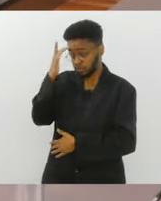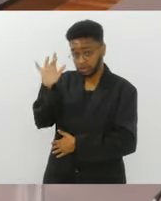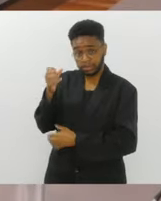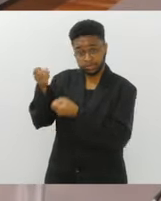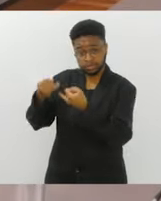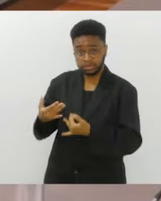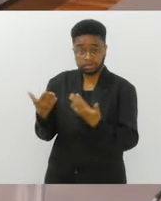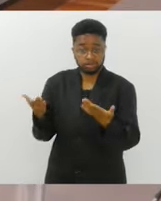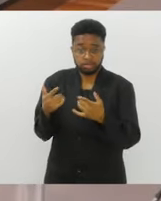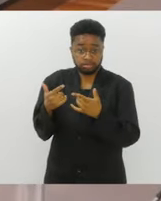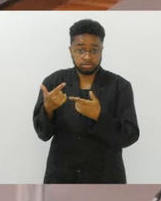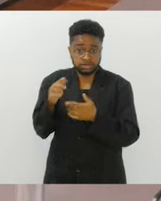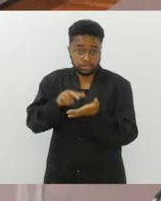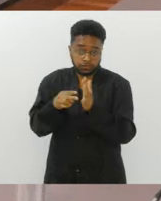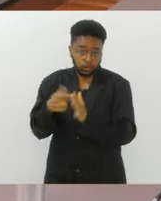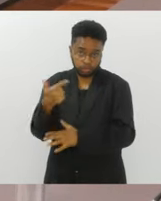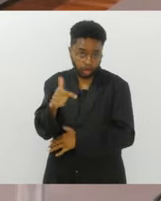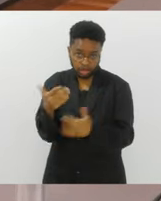ele não existe.